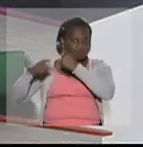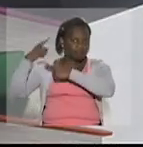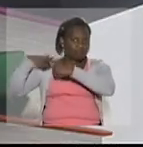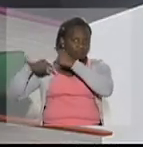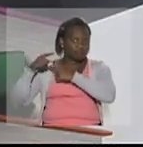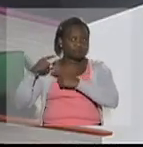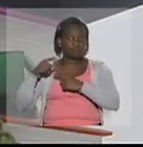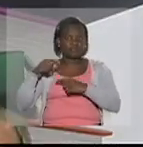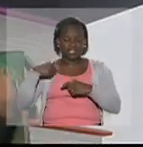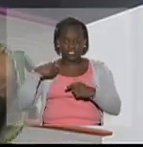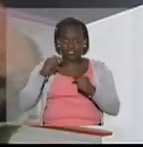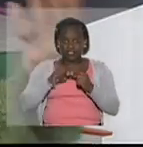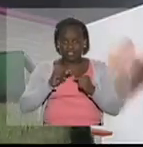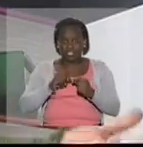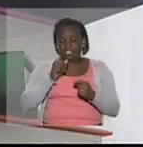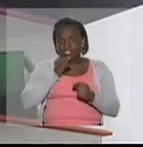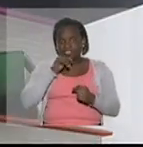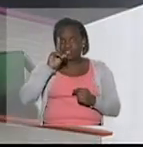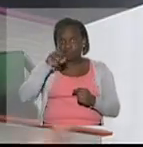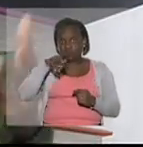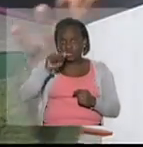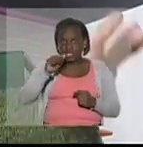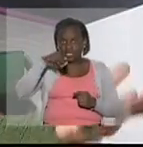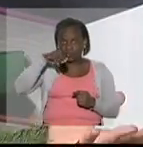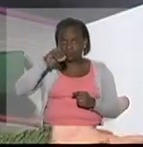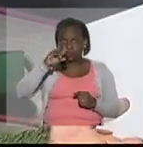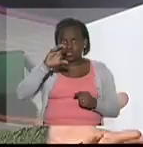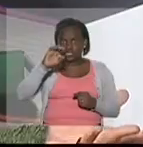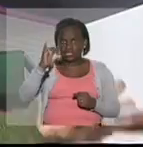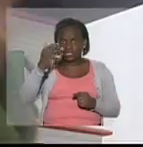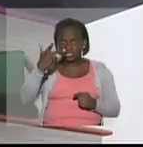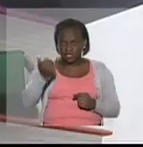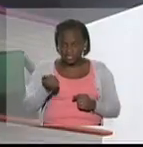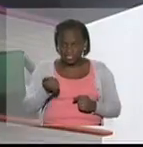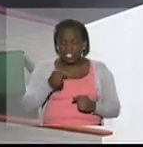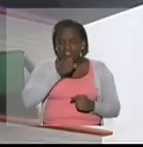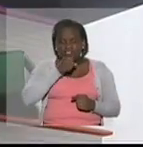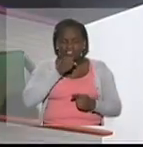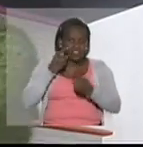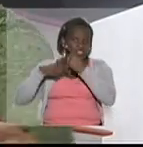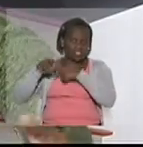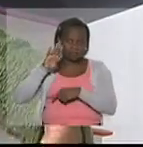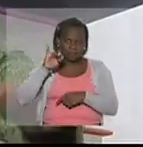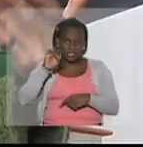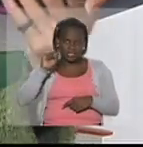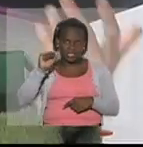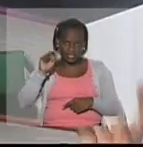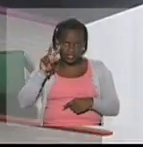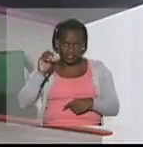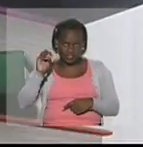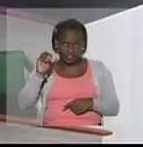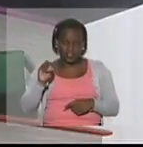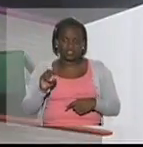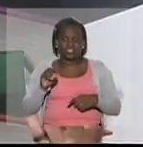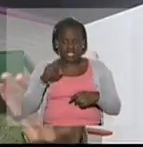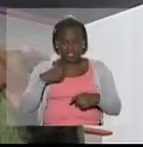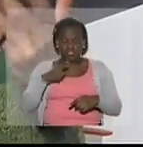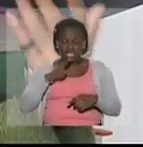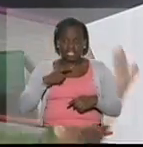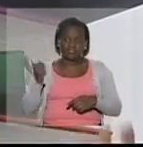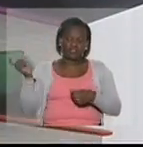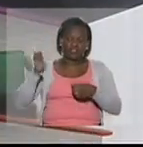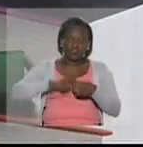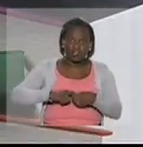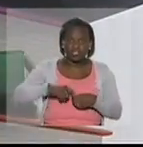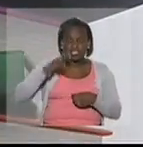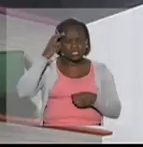ancestralidade quando eu faço a dona mocinha que é um personagem que eu tenho que é a minha bisavó eu tô resgatando uma ancestralidade e